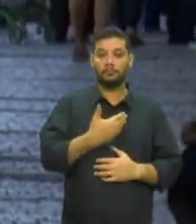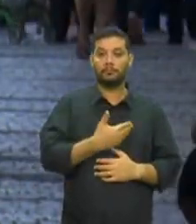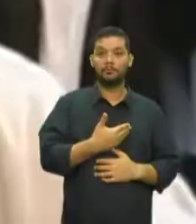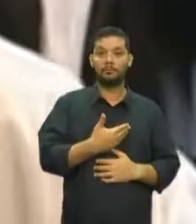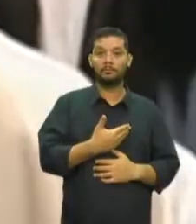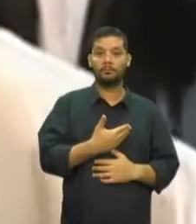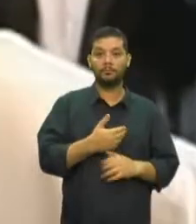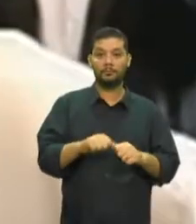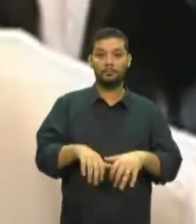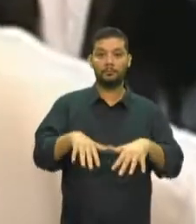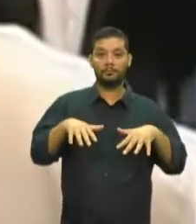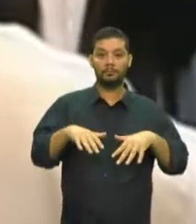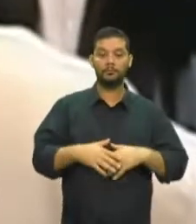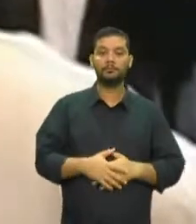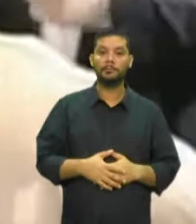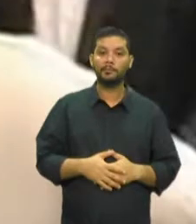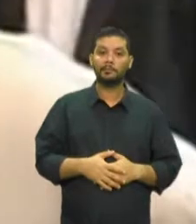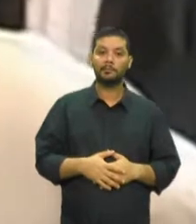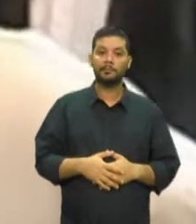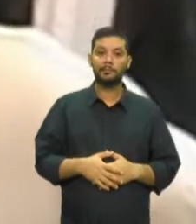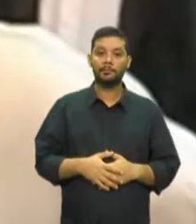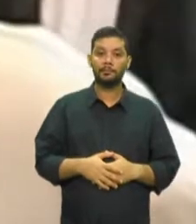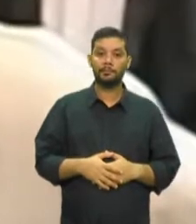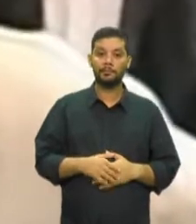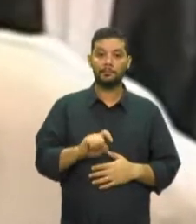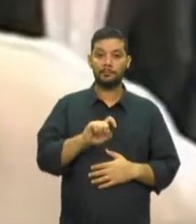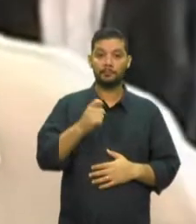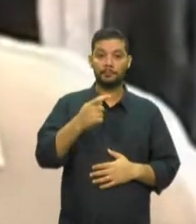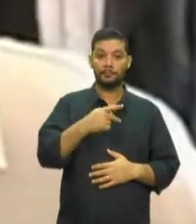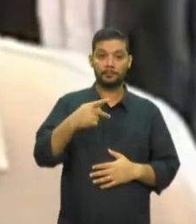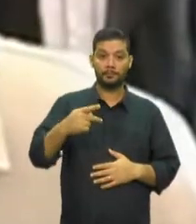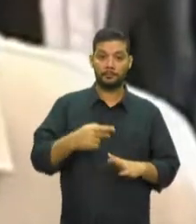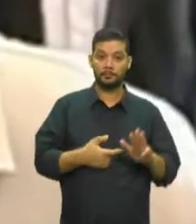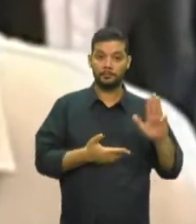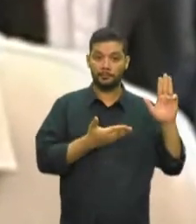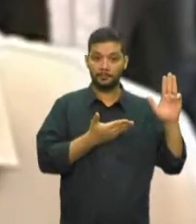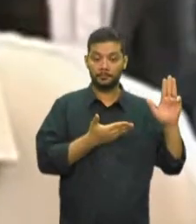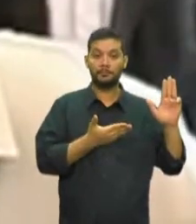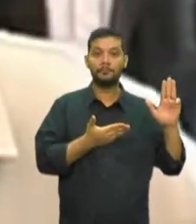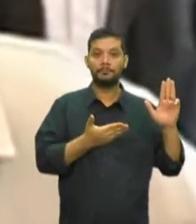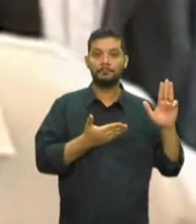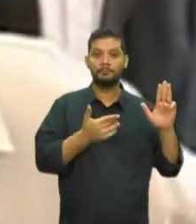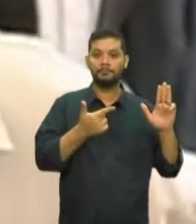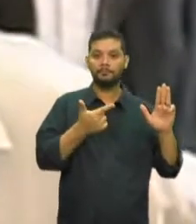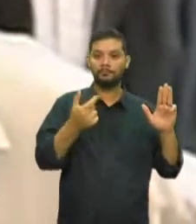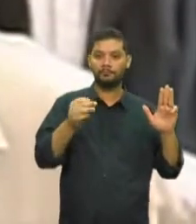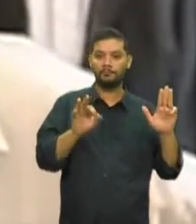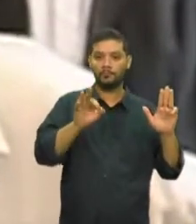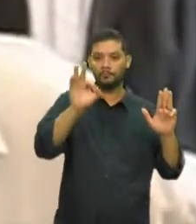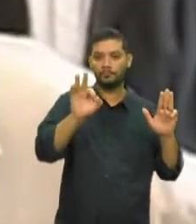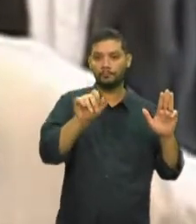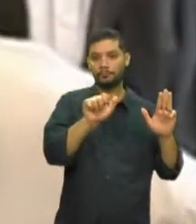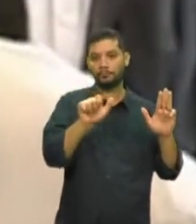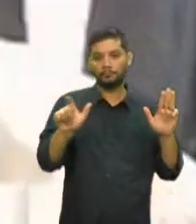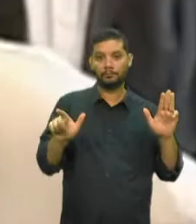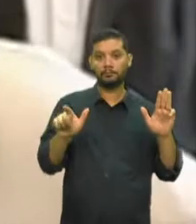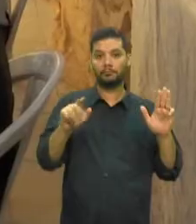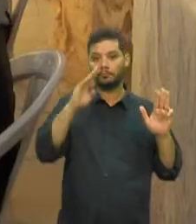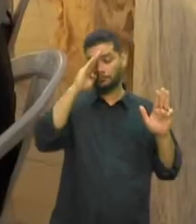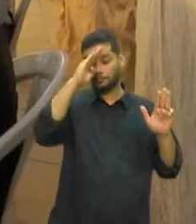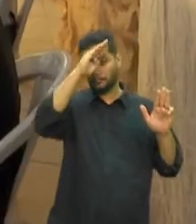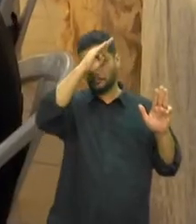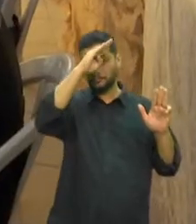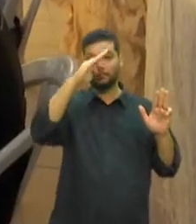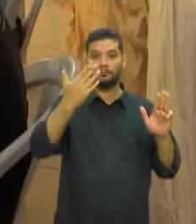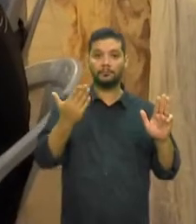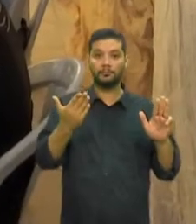quarta-feira, mostra o ex-presidente Lula com mais de 20 pontos percentuais à frente do presidente Jair Bolsonaro